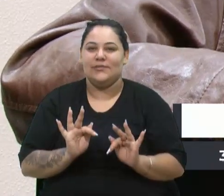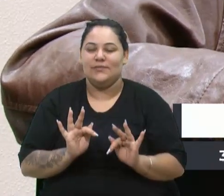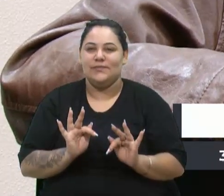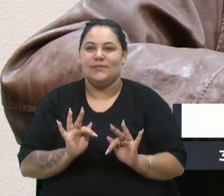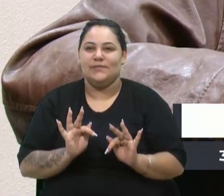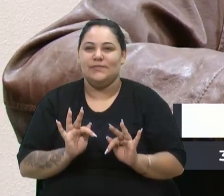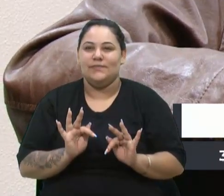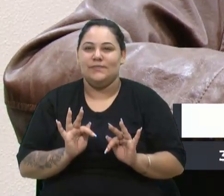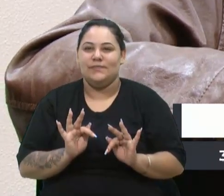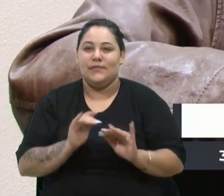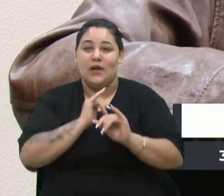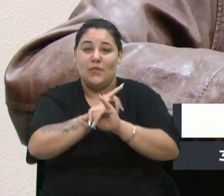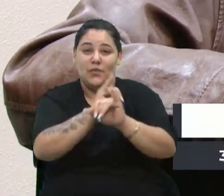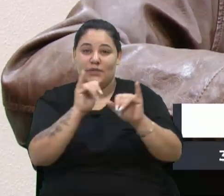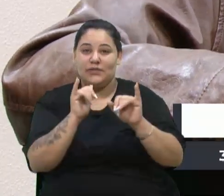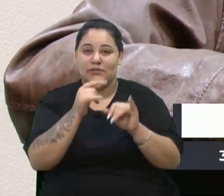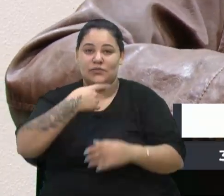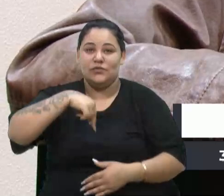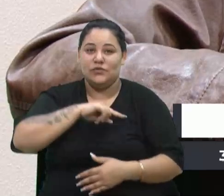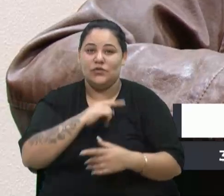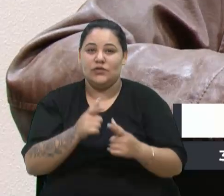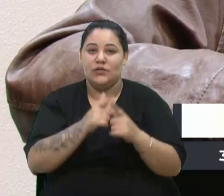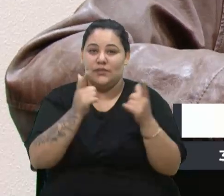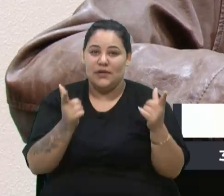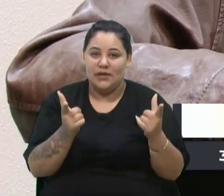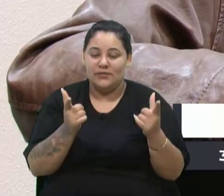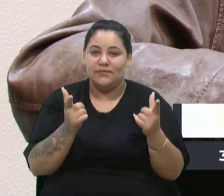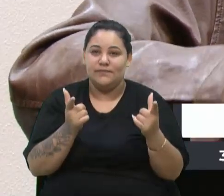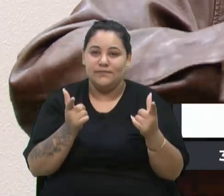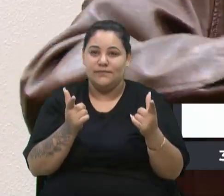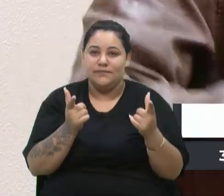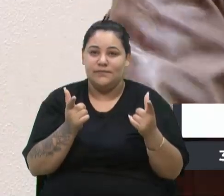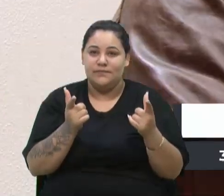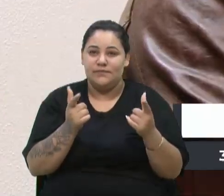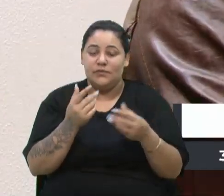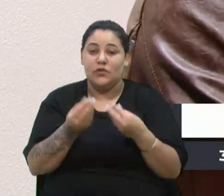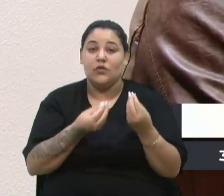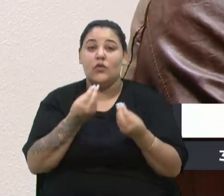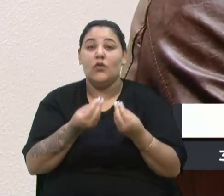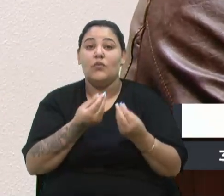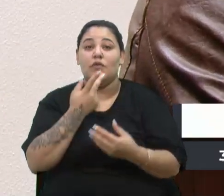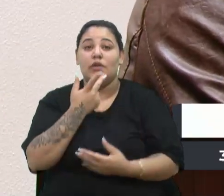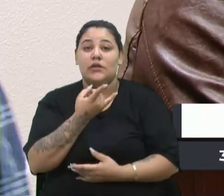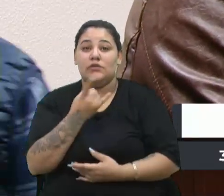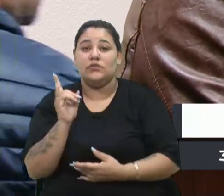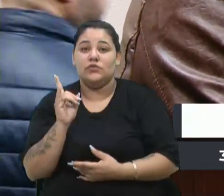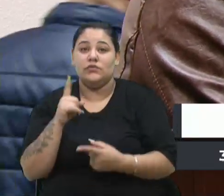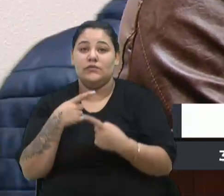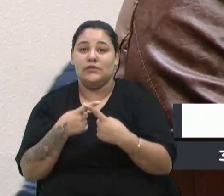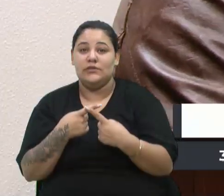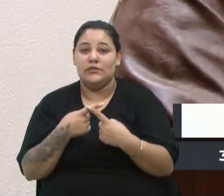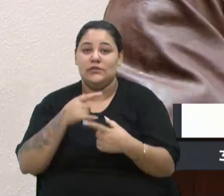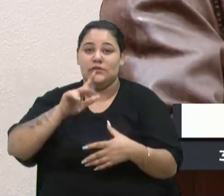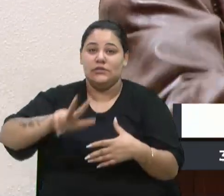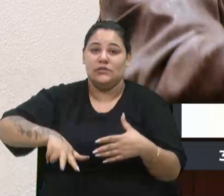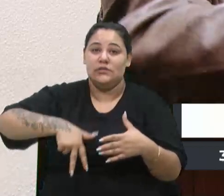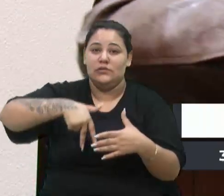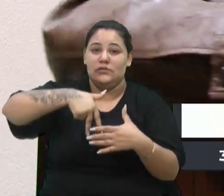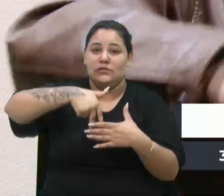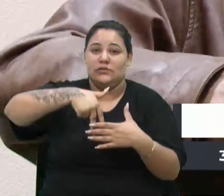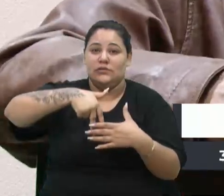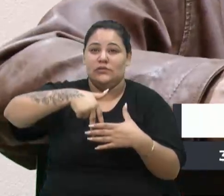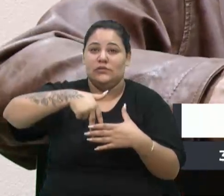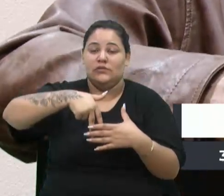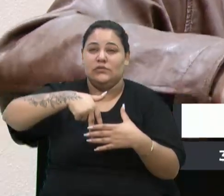Fiquei contente com a publicação do nosso trabalho no Jornal Pioneiro, mas como falei na última vez que subi a esta tribuna... Uma parte,